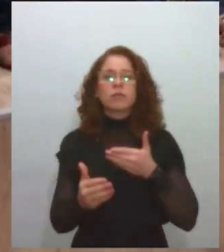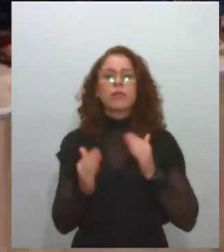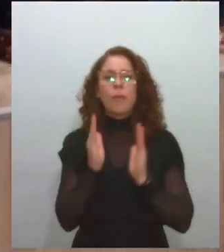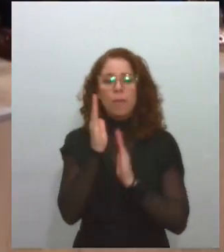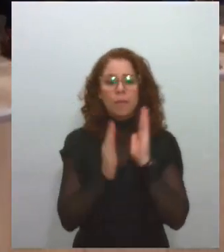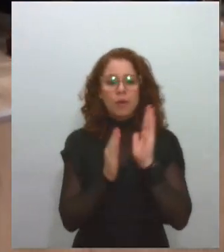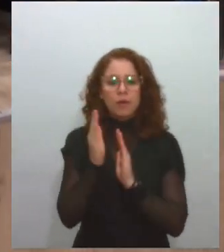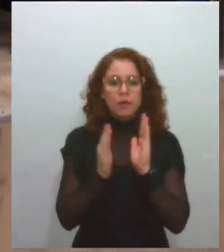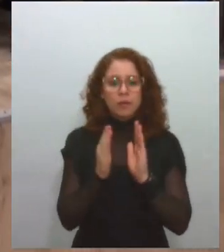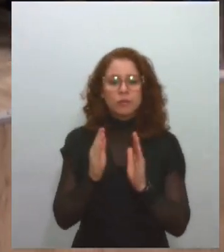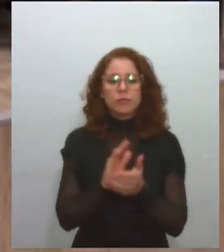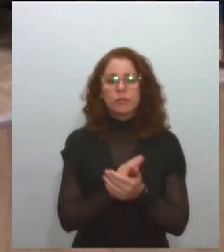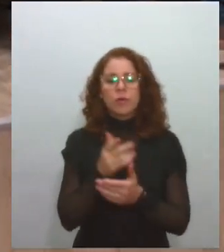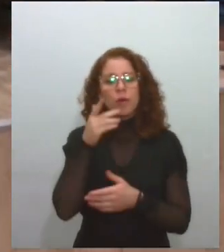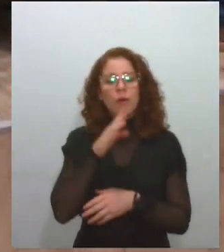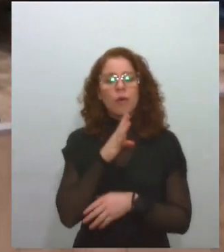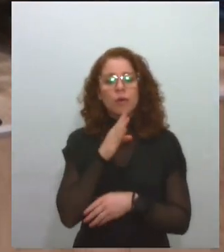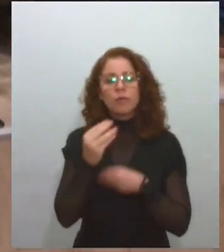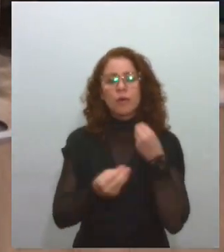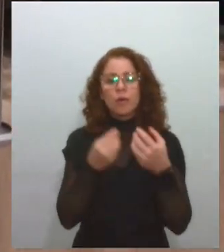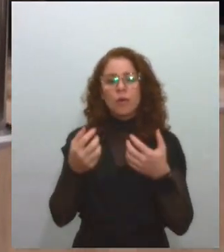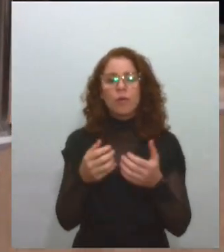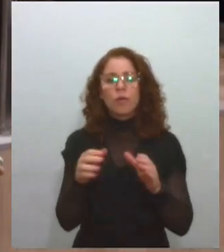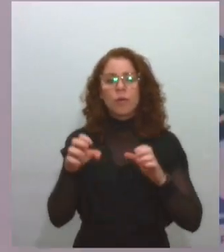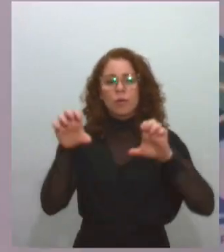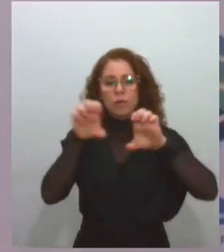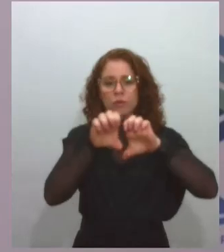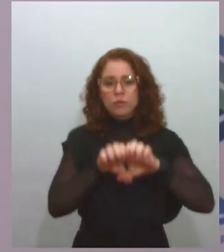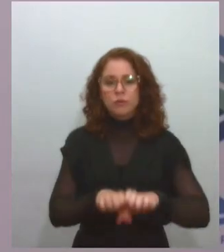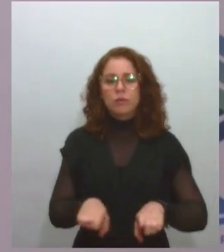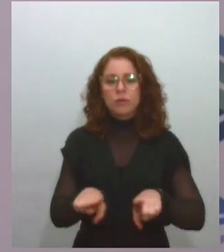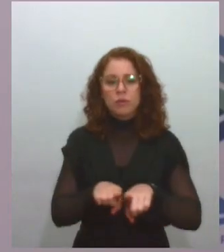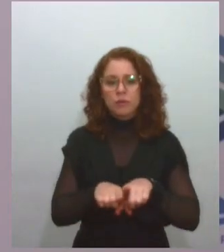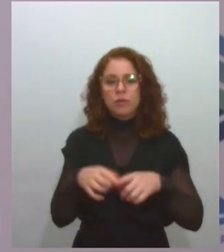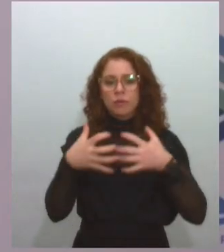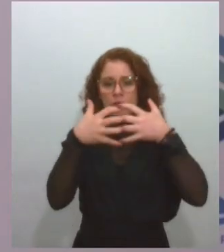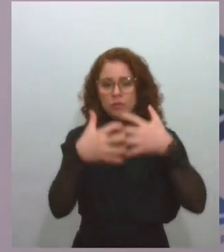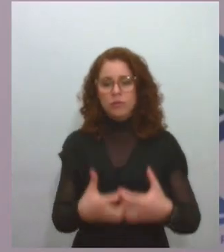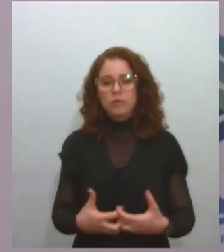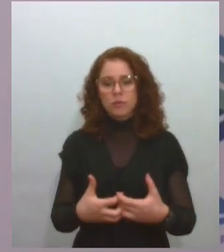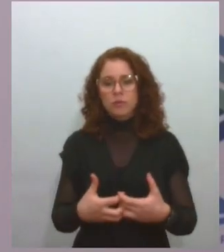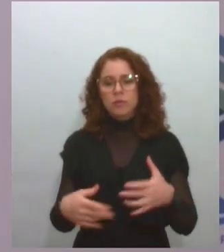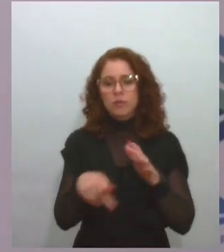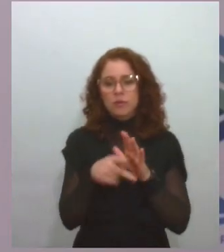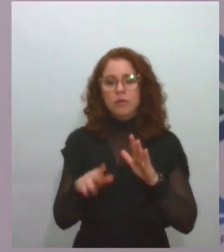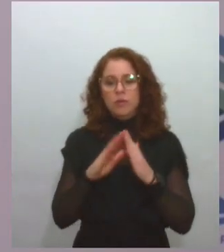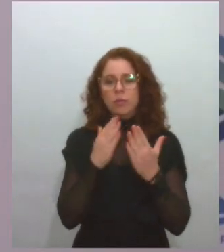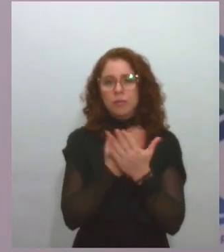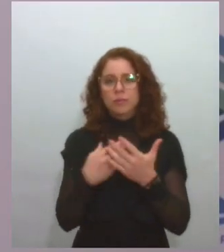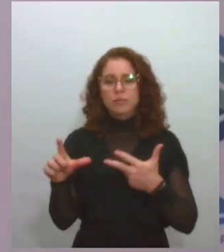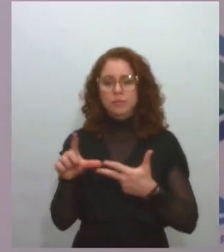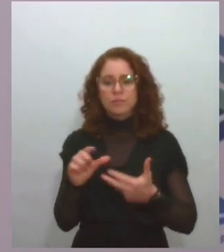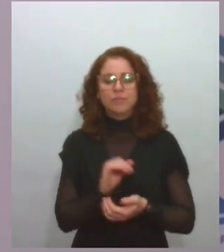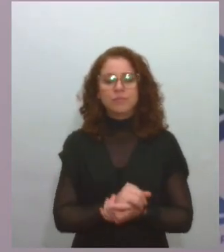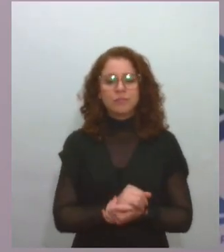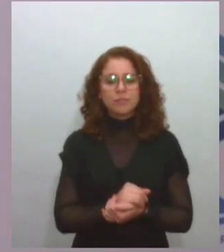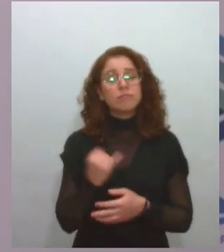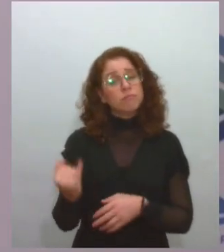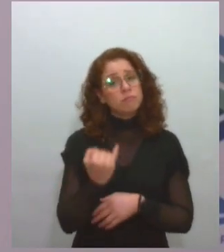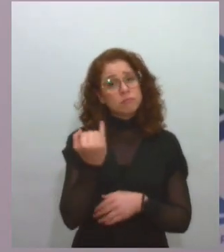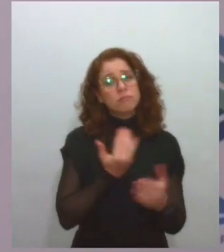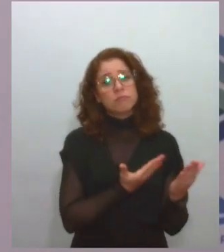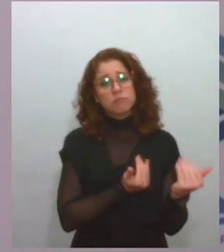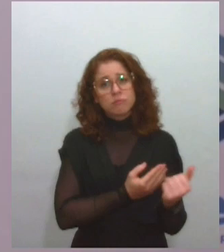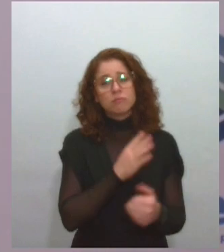a estrutura e as atividades do Poder Legislativo. É importante que esses jovens conheçam o dia a dia dos